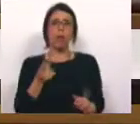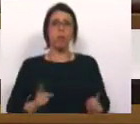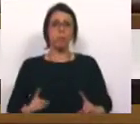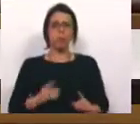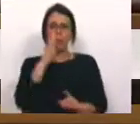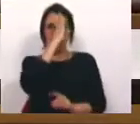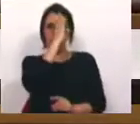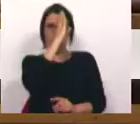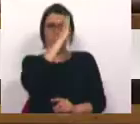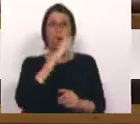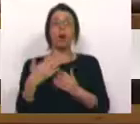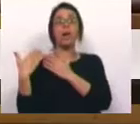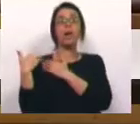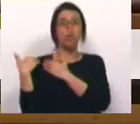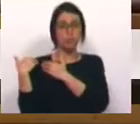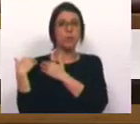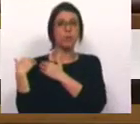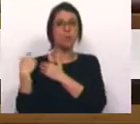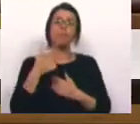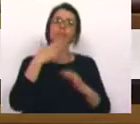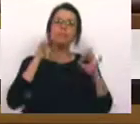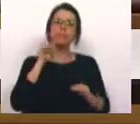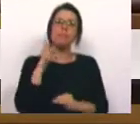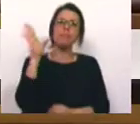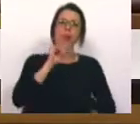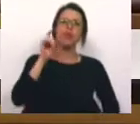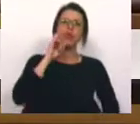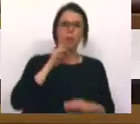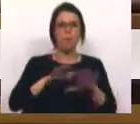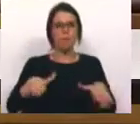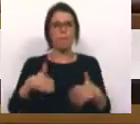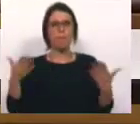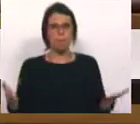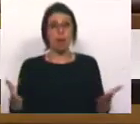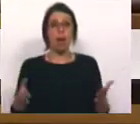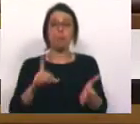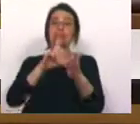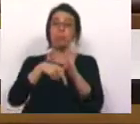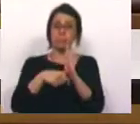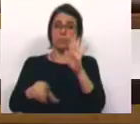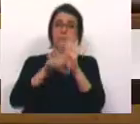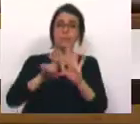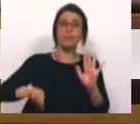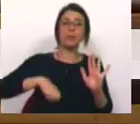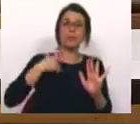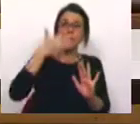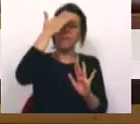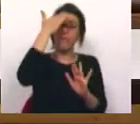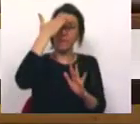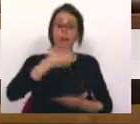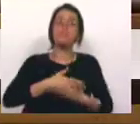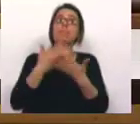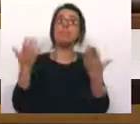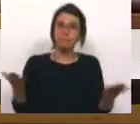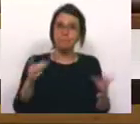para fugir à responsabilidade de garantir maior segurança nas praias. O projeto de lei dos Verdes prevê,